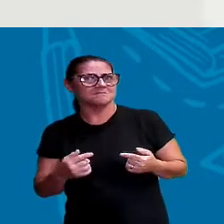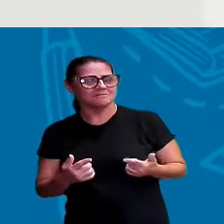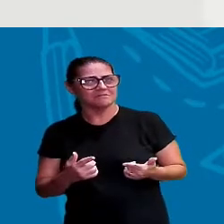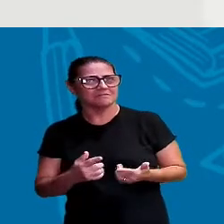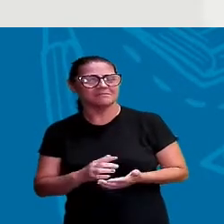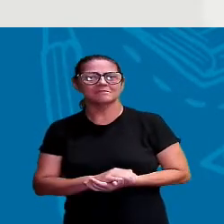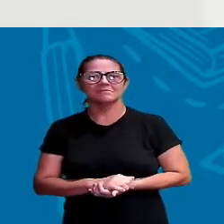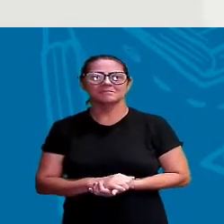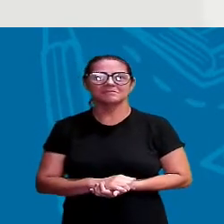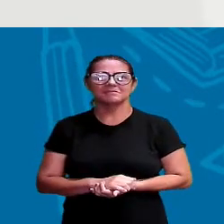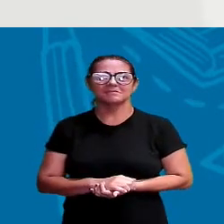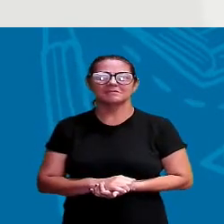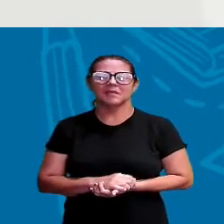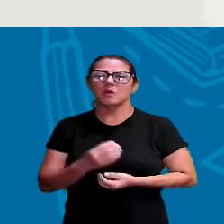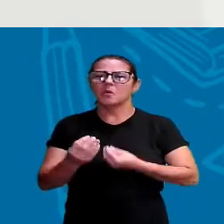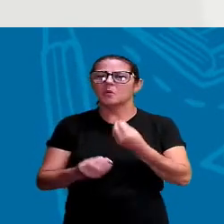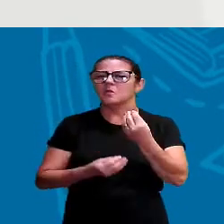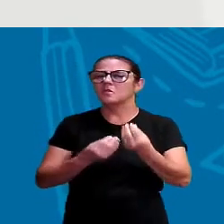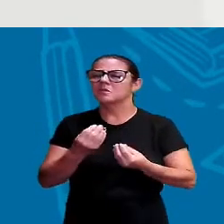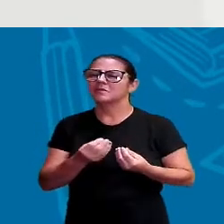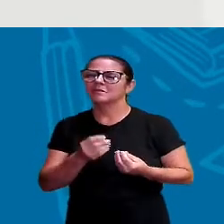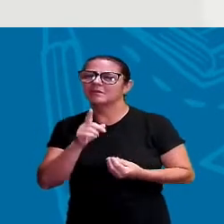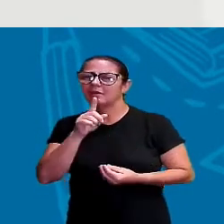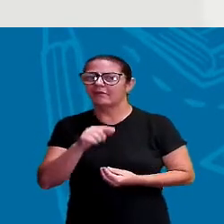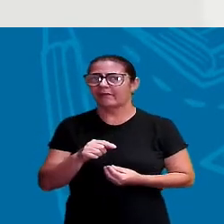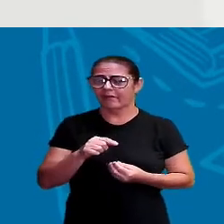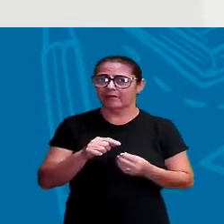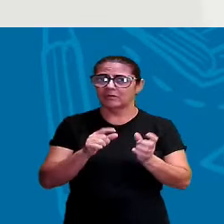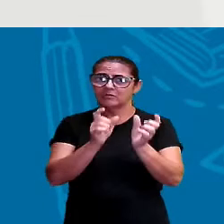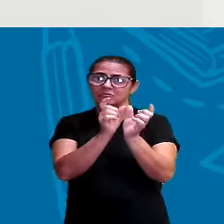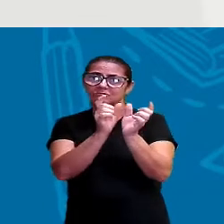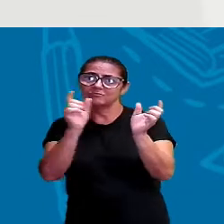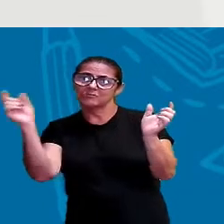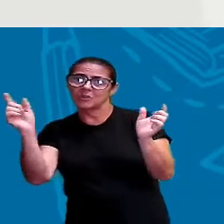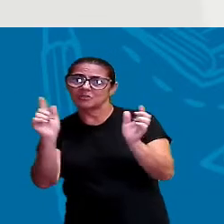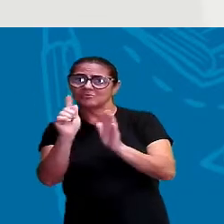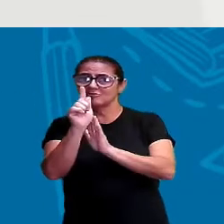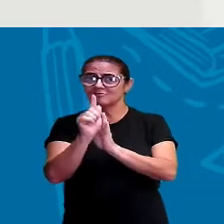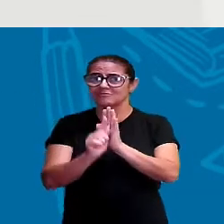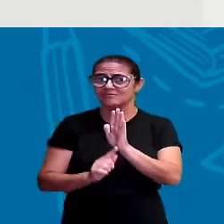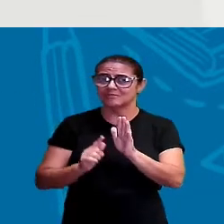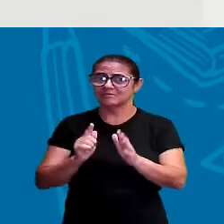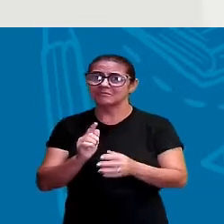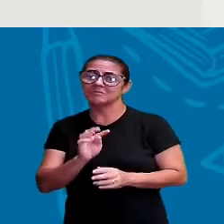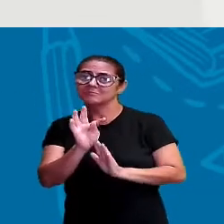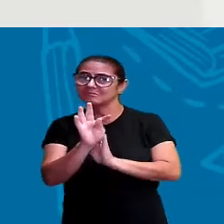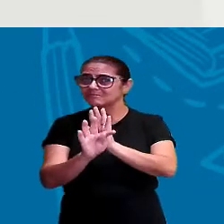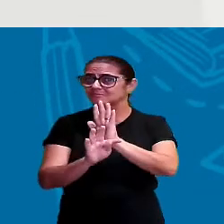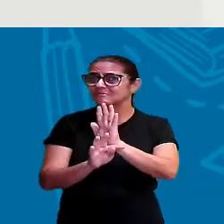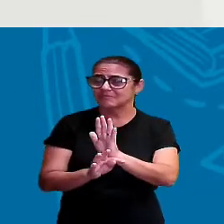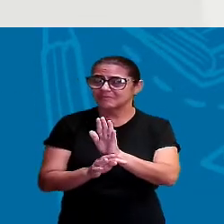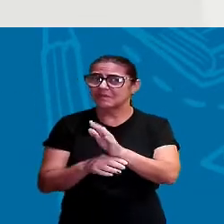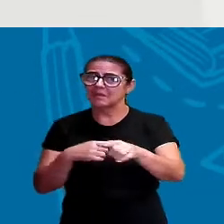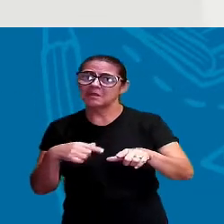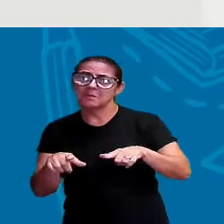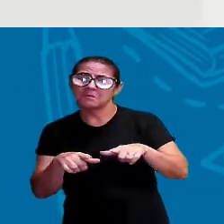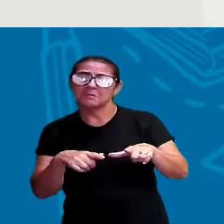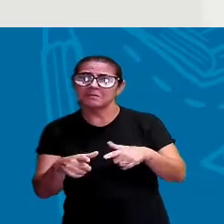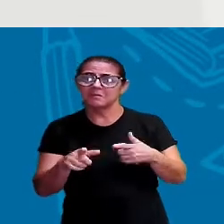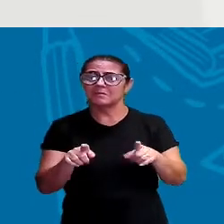antes de apresentar como é a formação desse gênero textual, que também é trabalhado na língua portuguesa